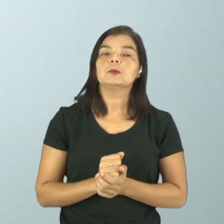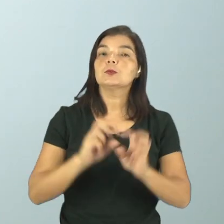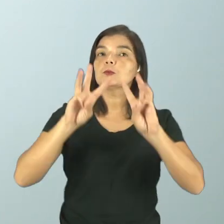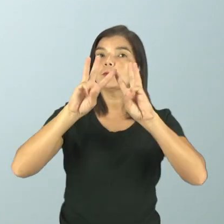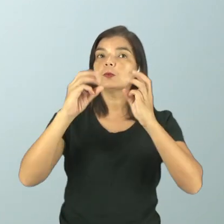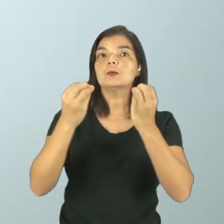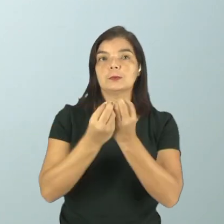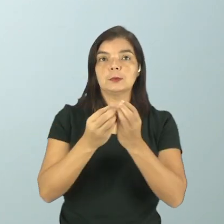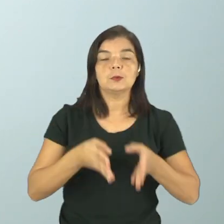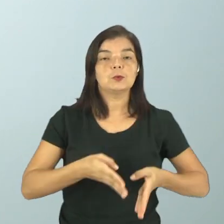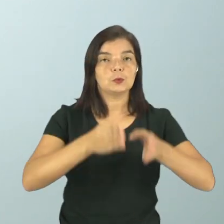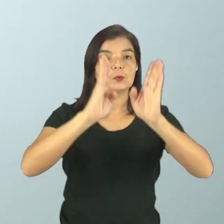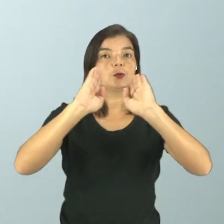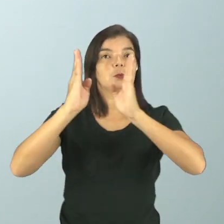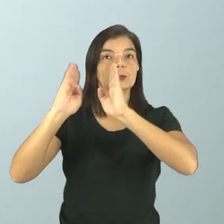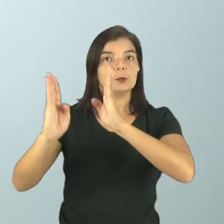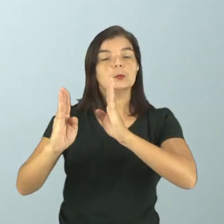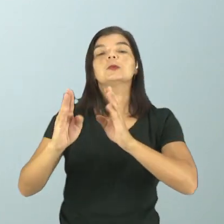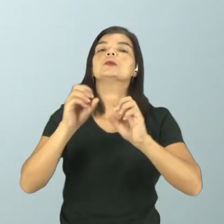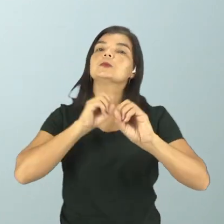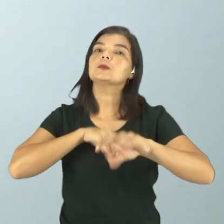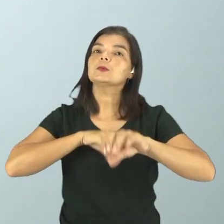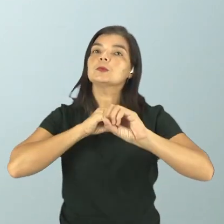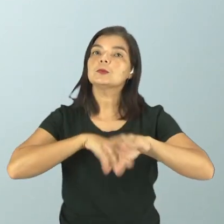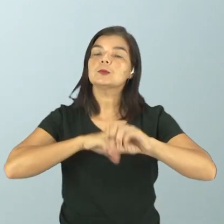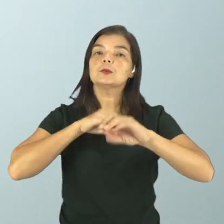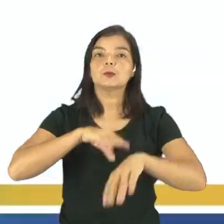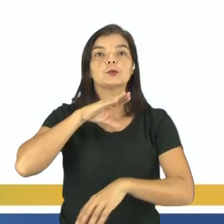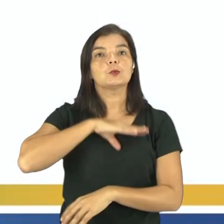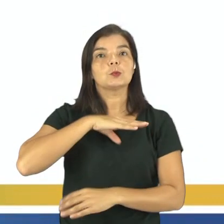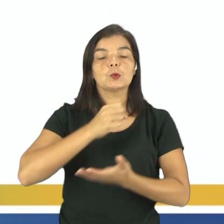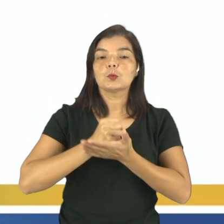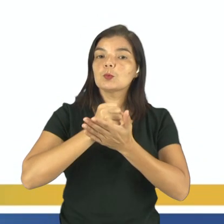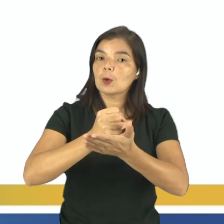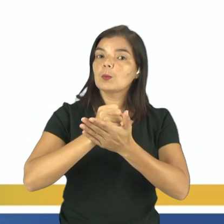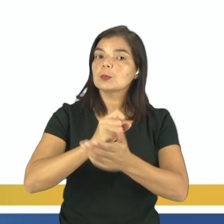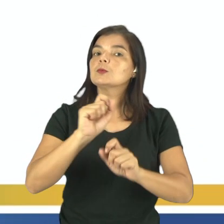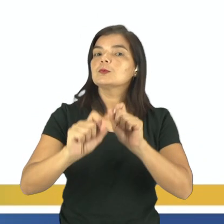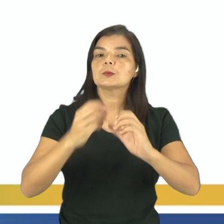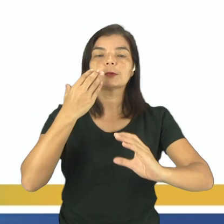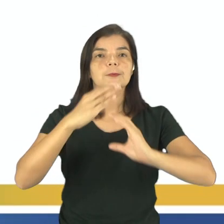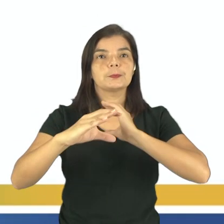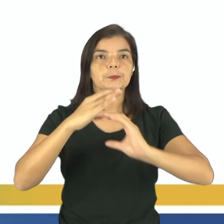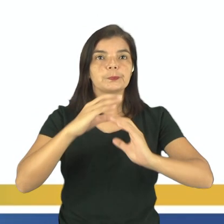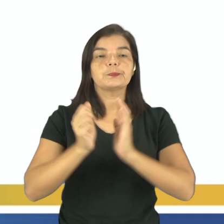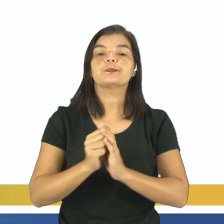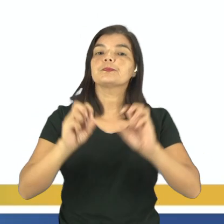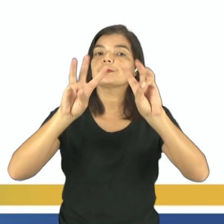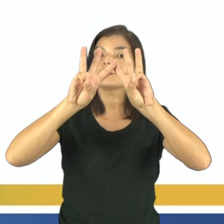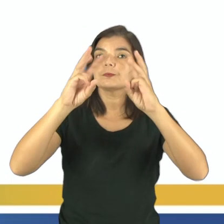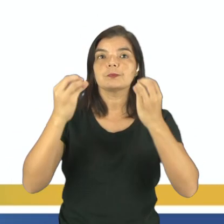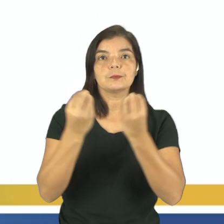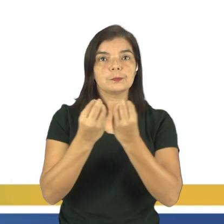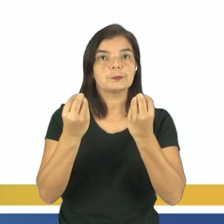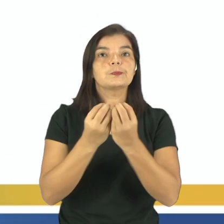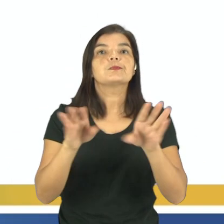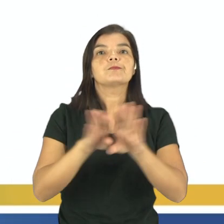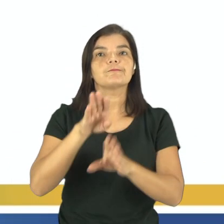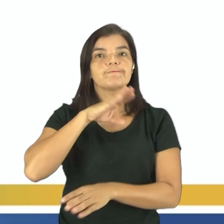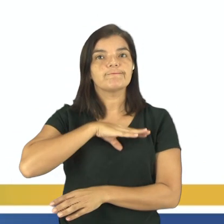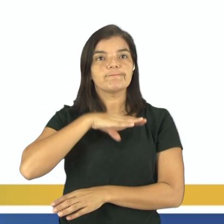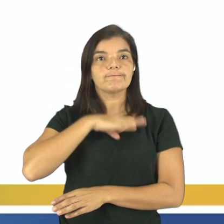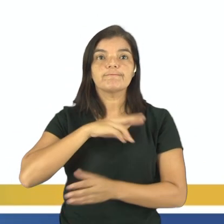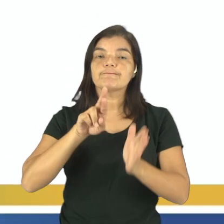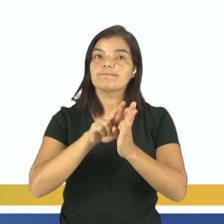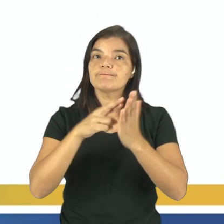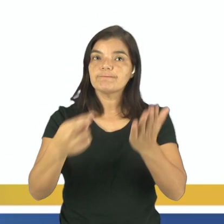bibliotecas públicas de São Paulo ensinam português com apoio da linguagem musical. As oficinas musicais da língua portuguesa, promovidas pela